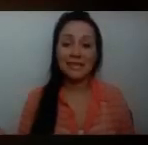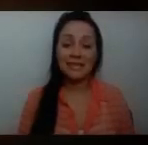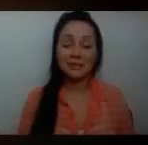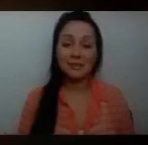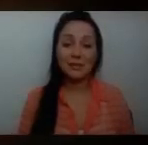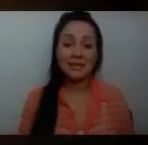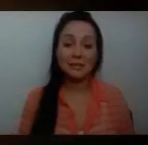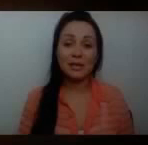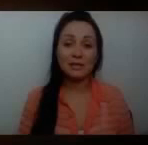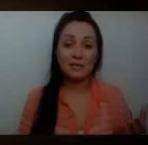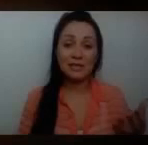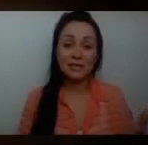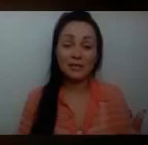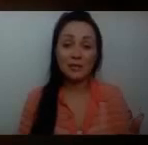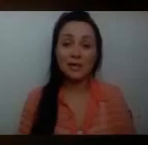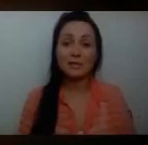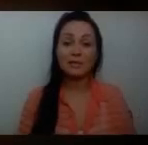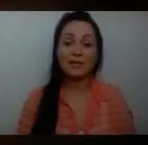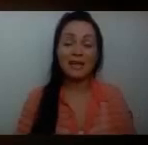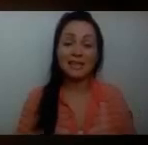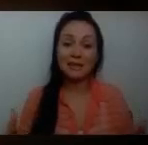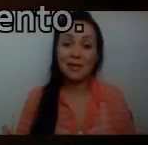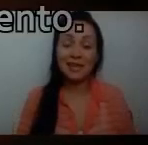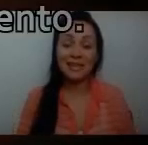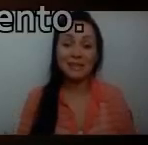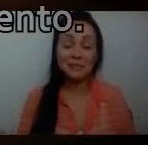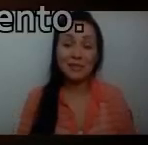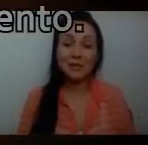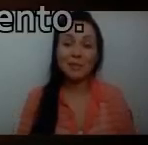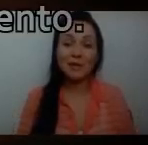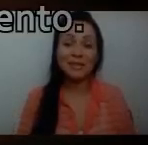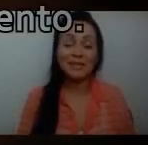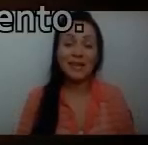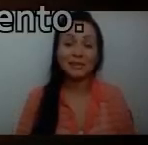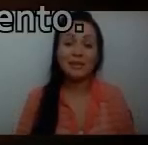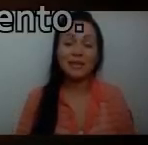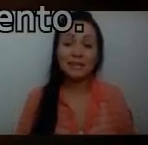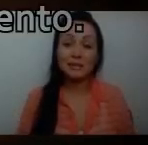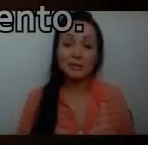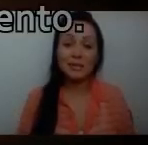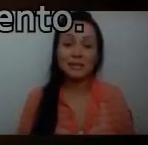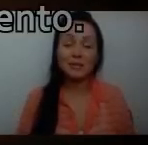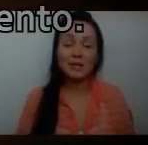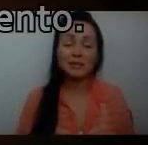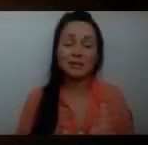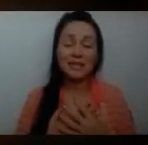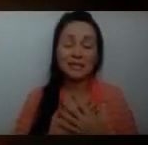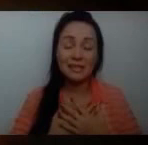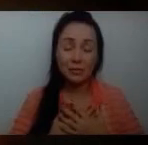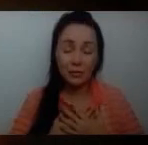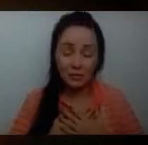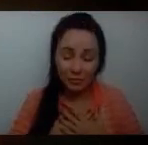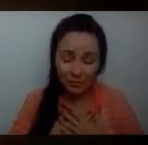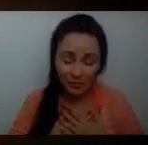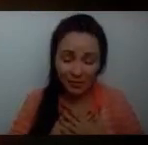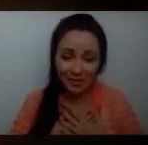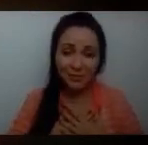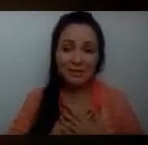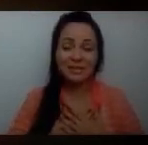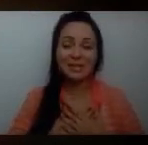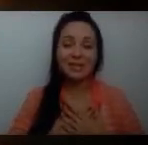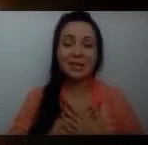eu agradeço imensamente você que ficou aí do outro lado e a Margarete por ter compartilhado tanto Muito conhecimento. obrigado. Gratidão